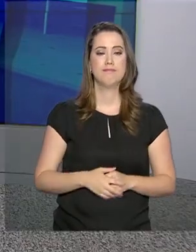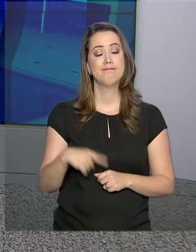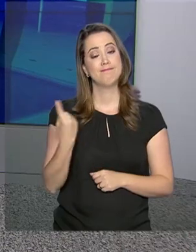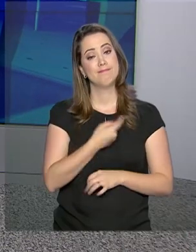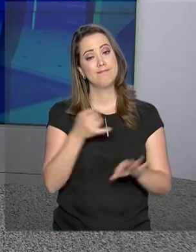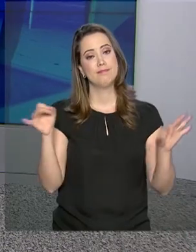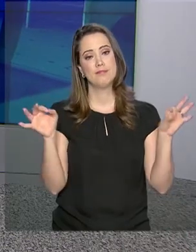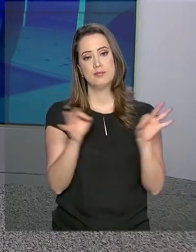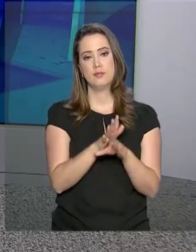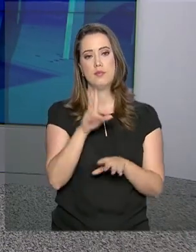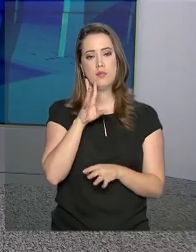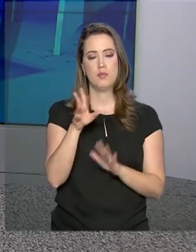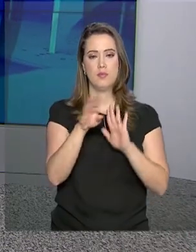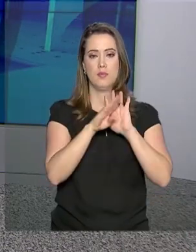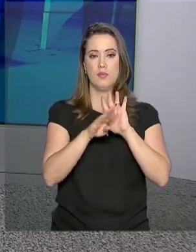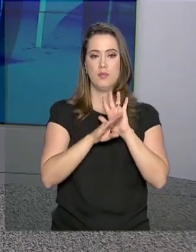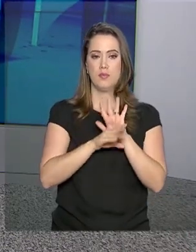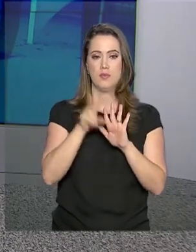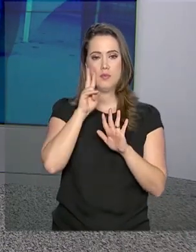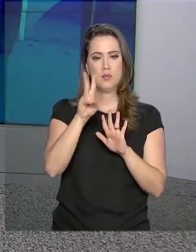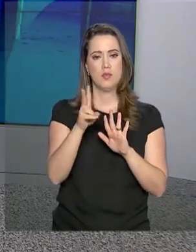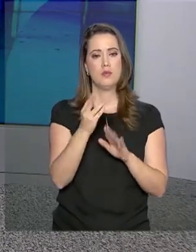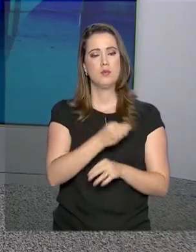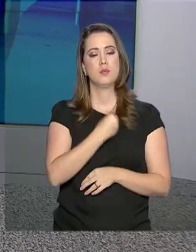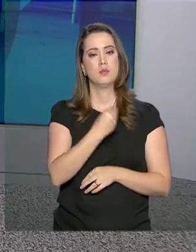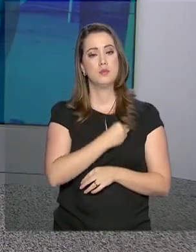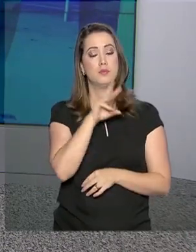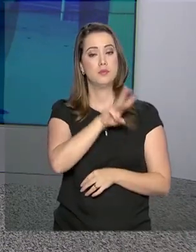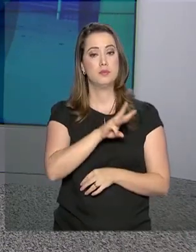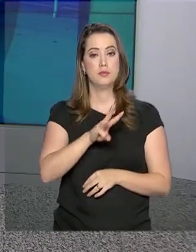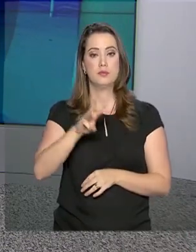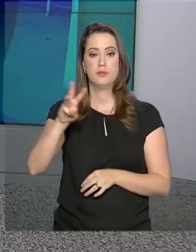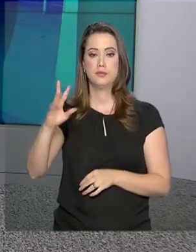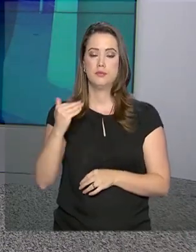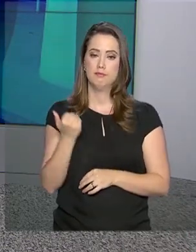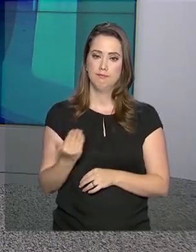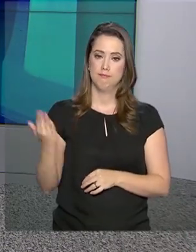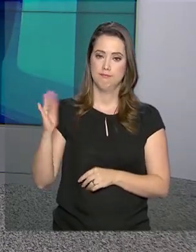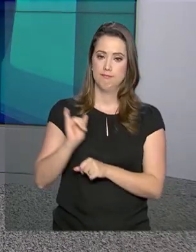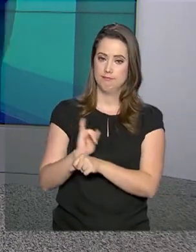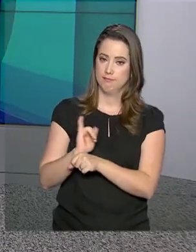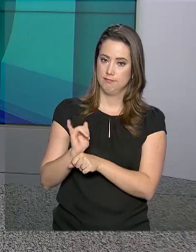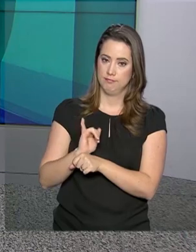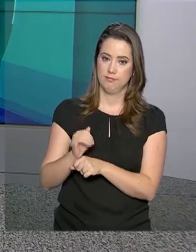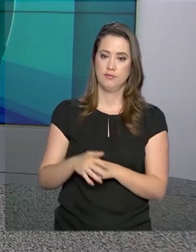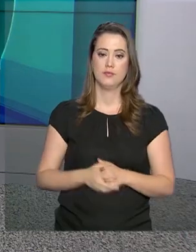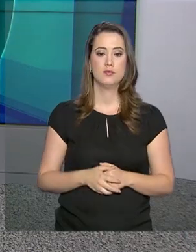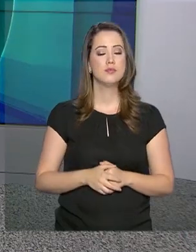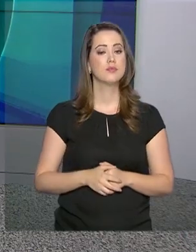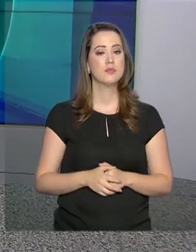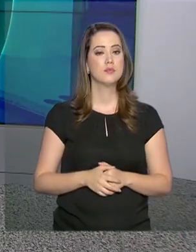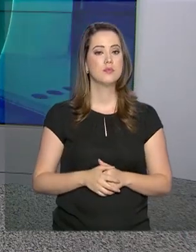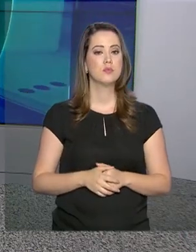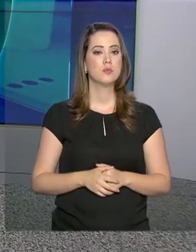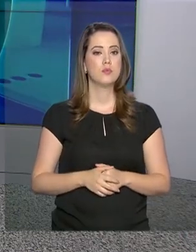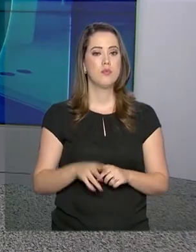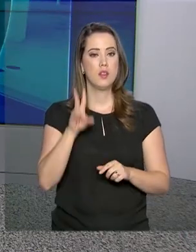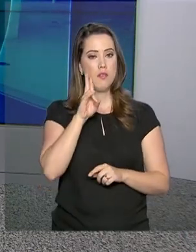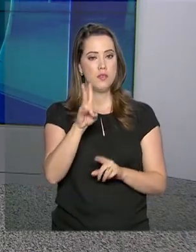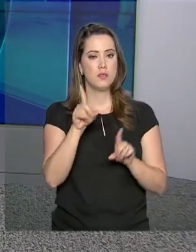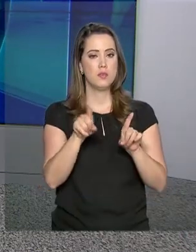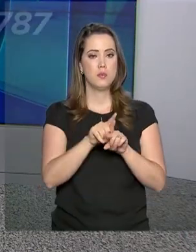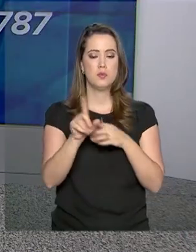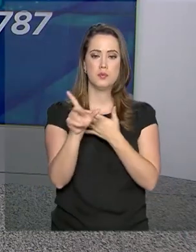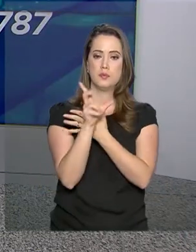Nós ficamos por aqui. Toda a nossa programação você acompanha ao vivo pelo site da NBR e pelo canal no YouTube.